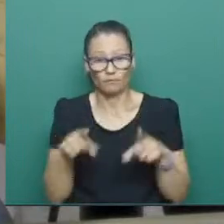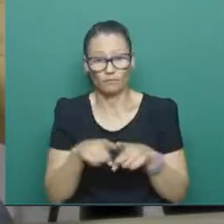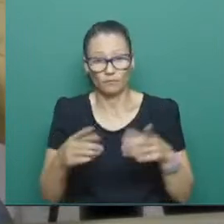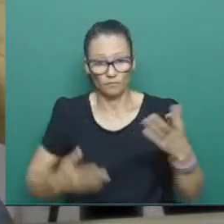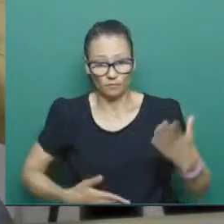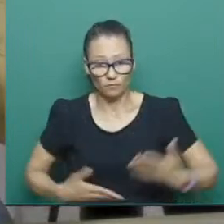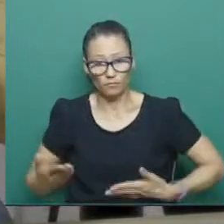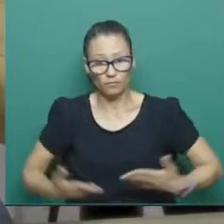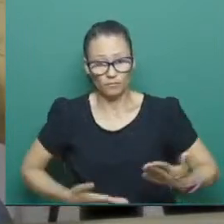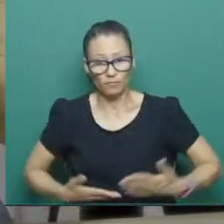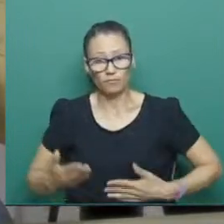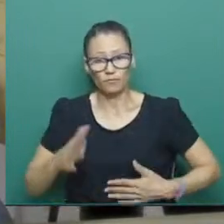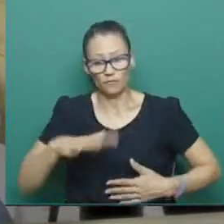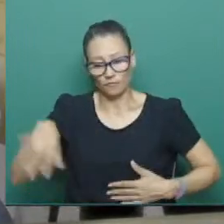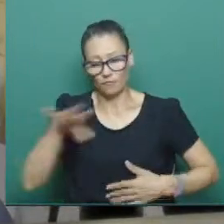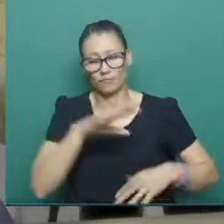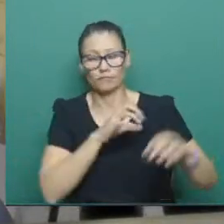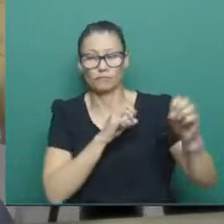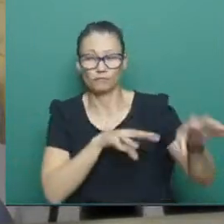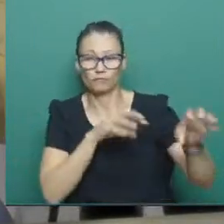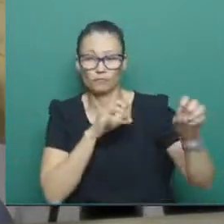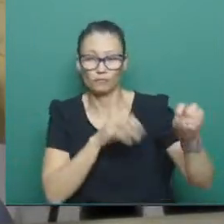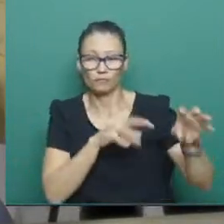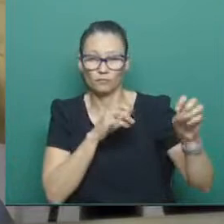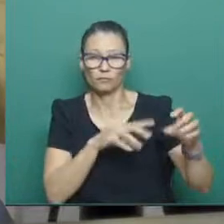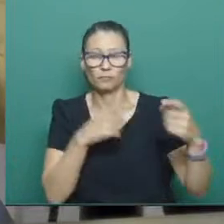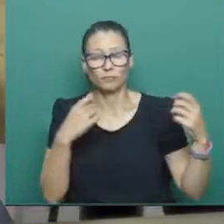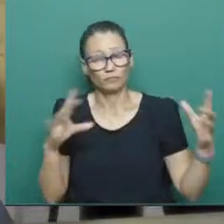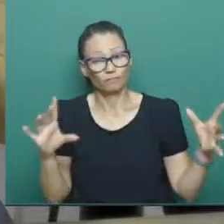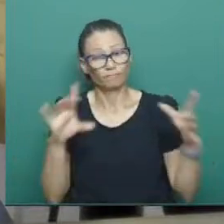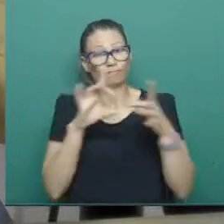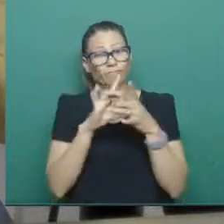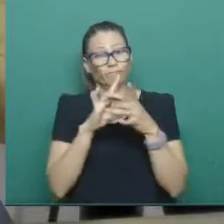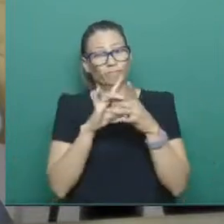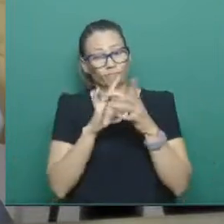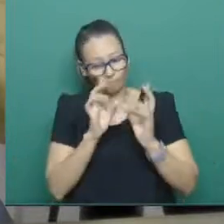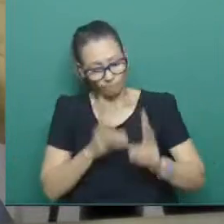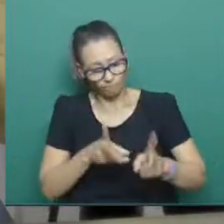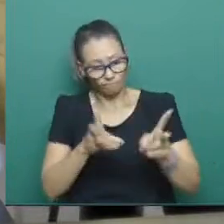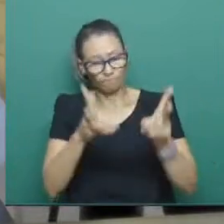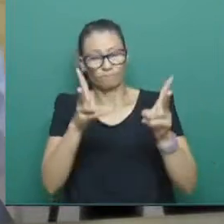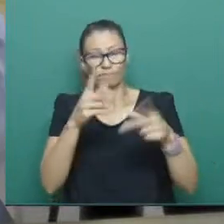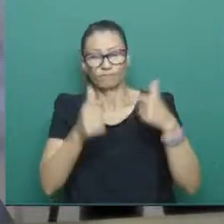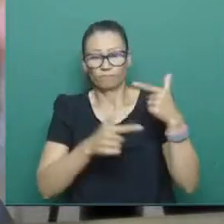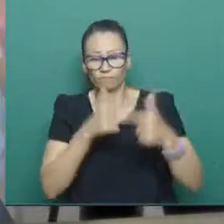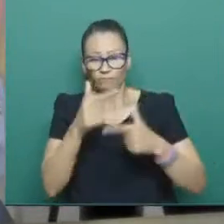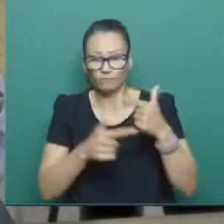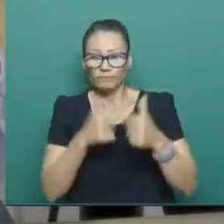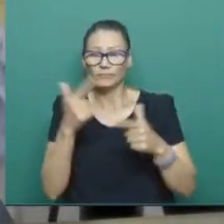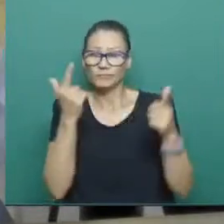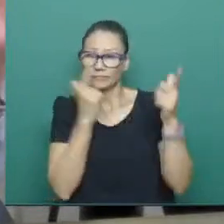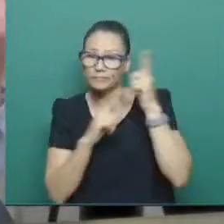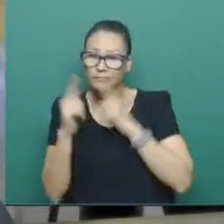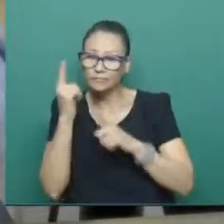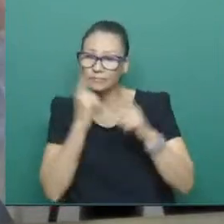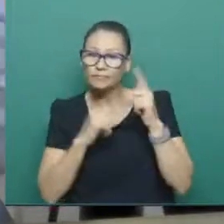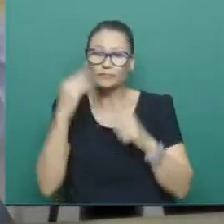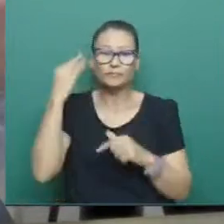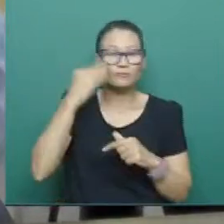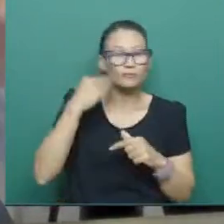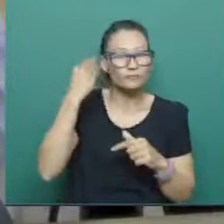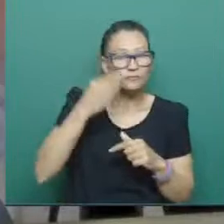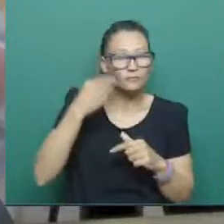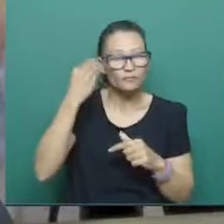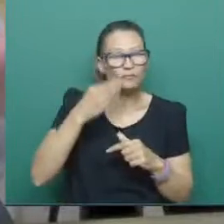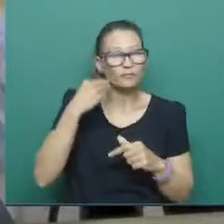e sei o quanto é importante a gente manter vínculos definitivos os nossos trabalhos, porque a gente consegue ter uma experiência que, mudando